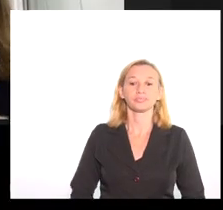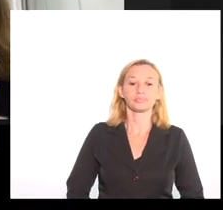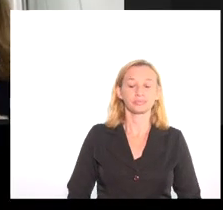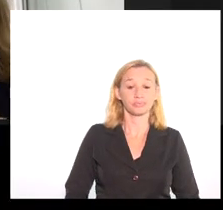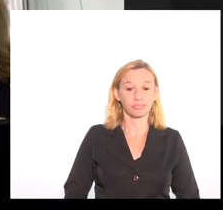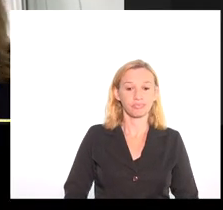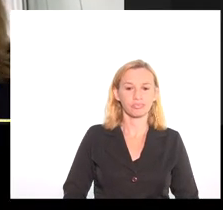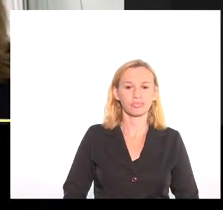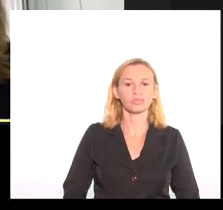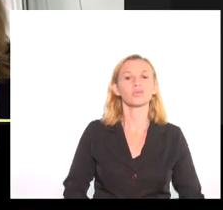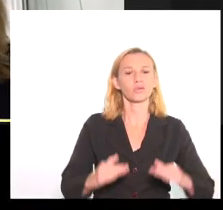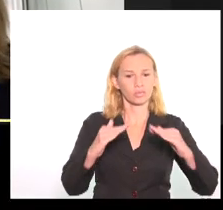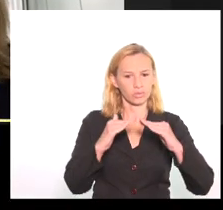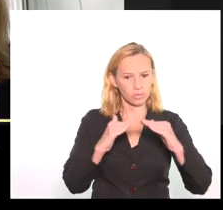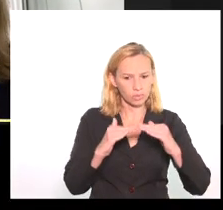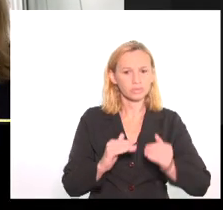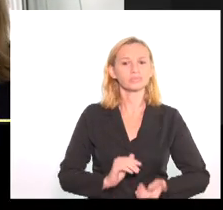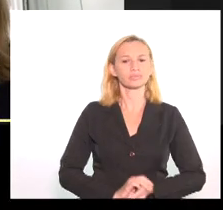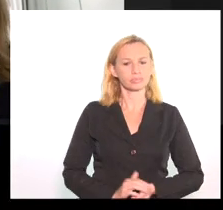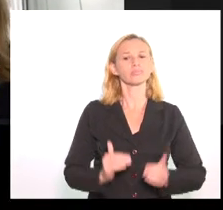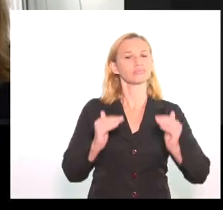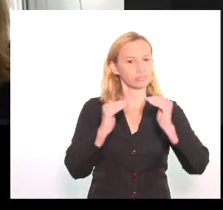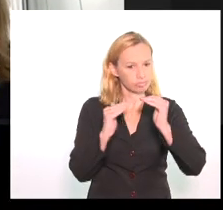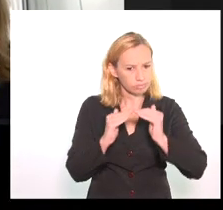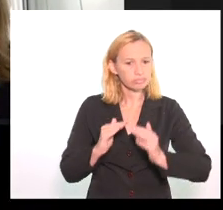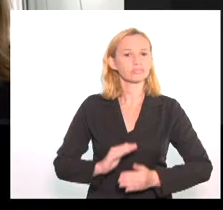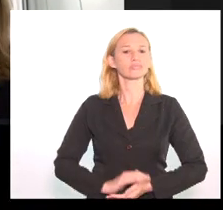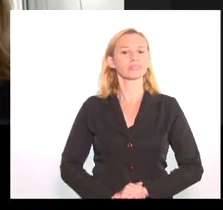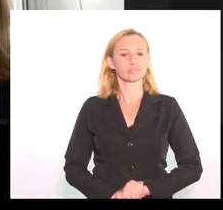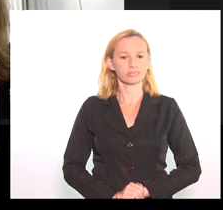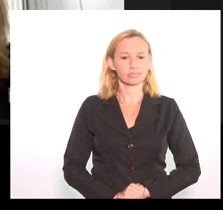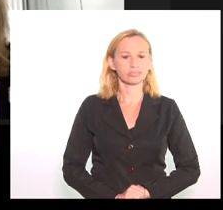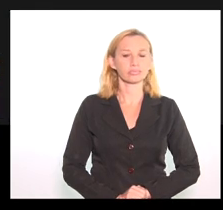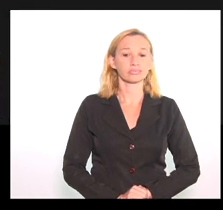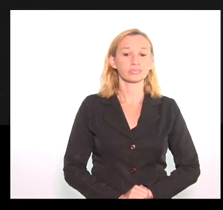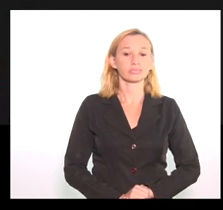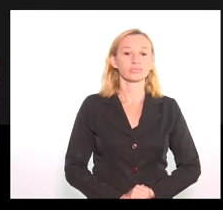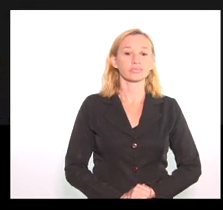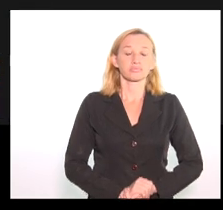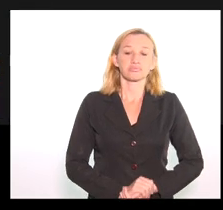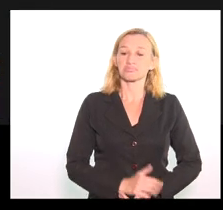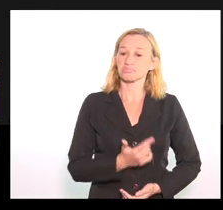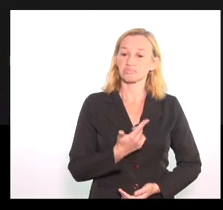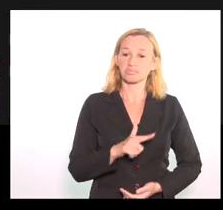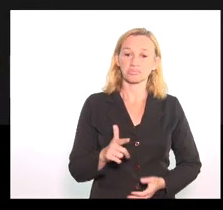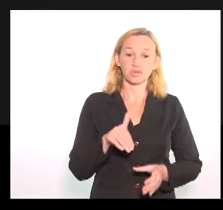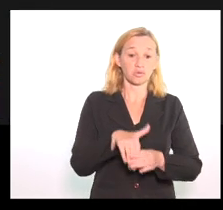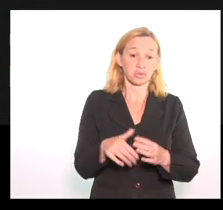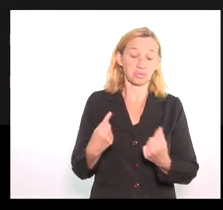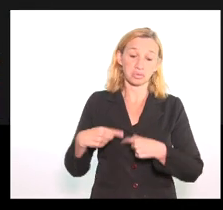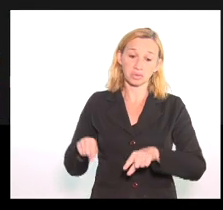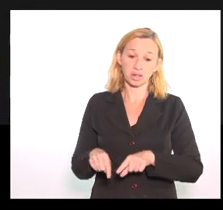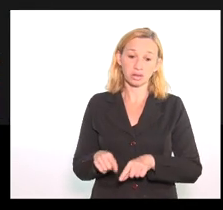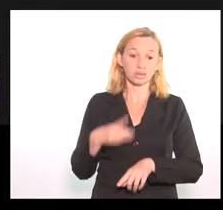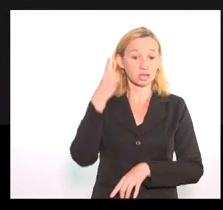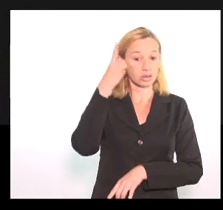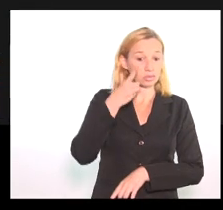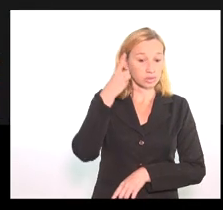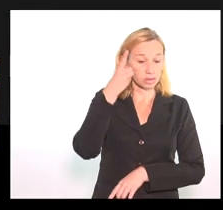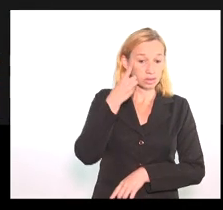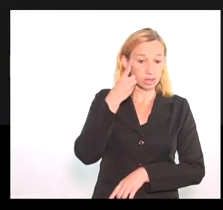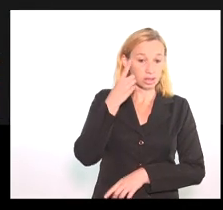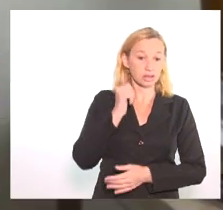De acordo. Concordo, de acordo também. De acordo. Não tendo divergência, deputado Rodrigo. Deputado, não,